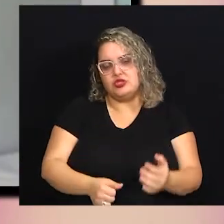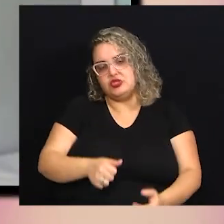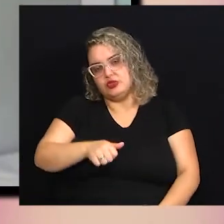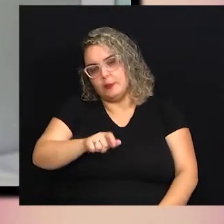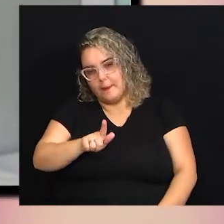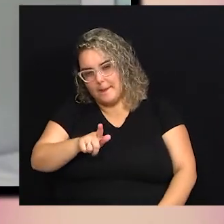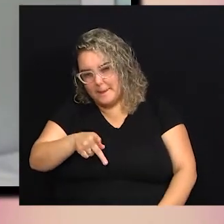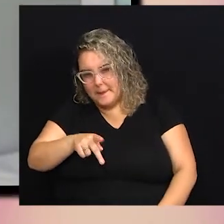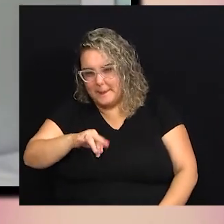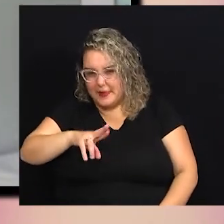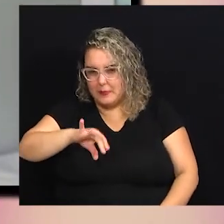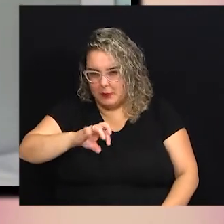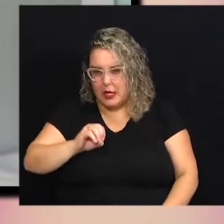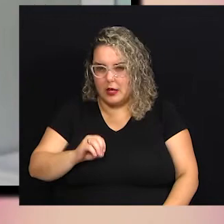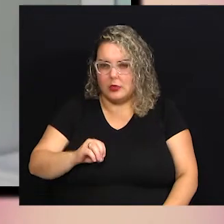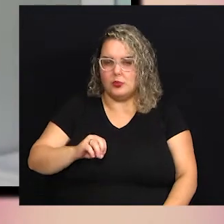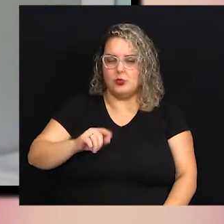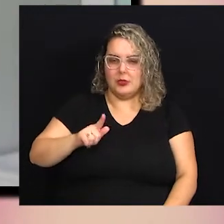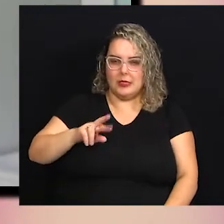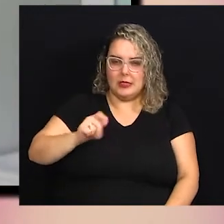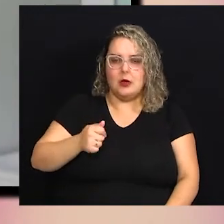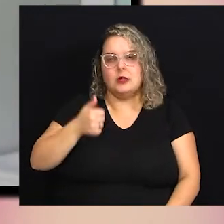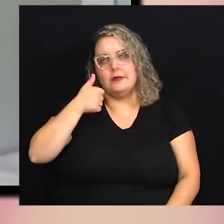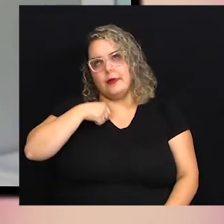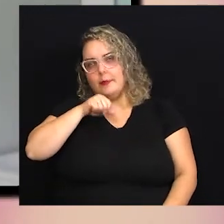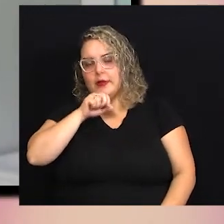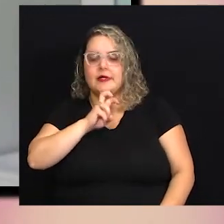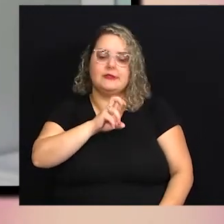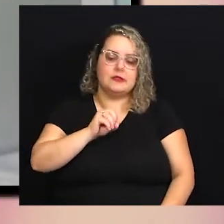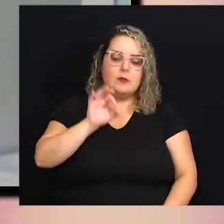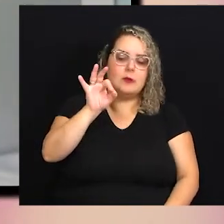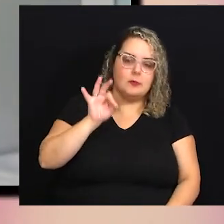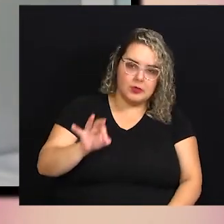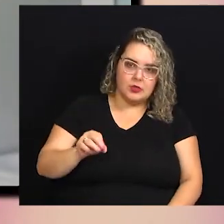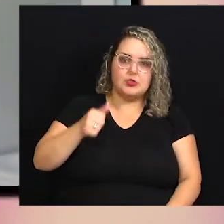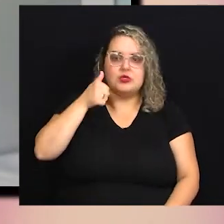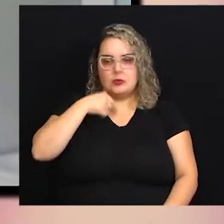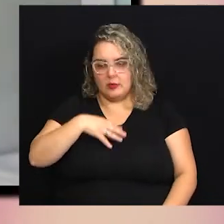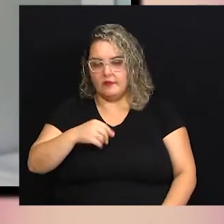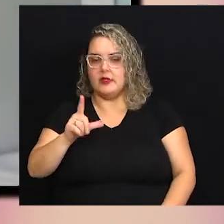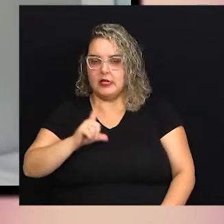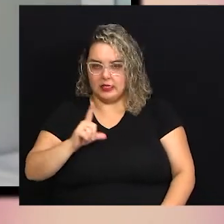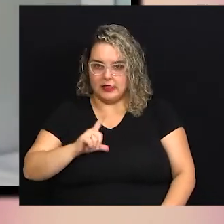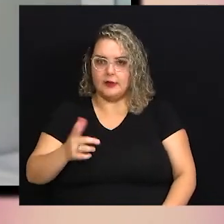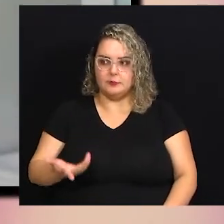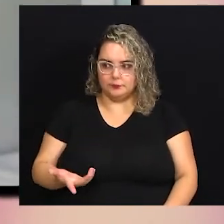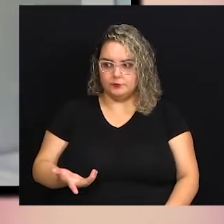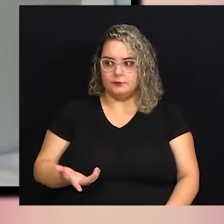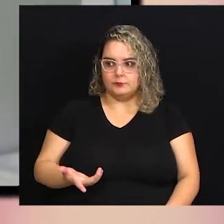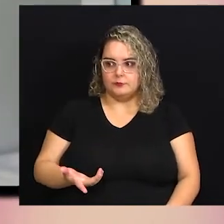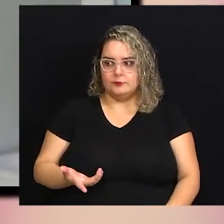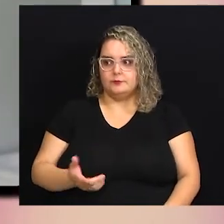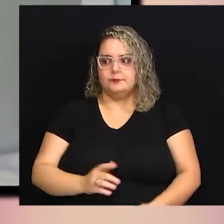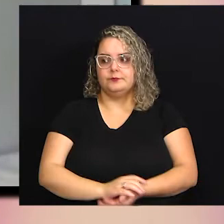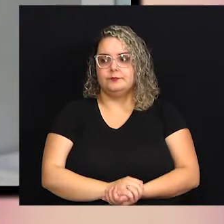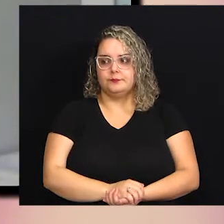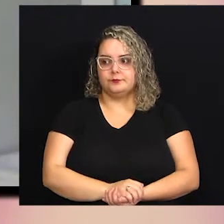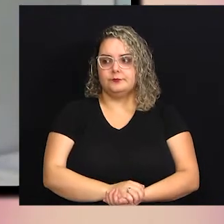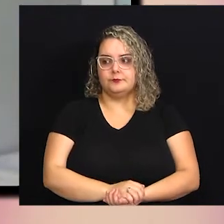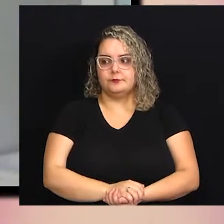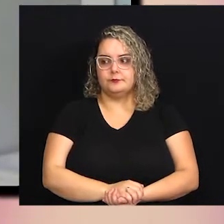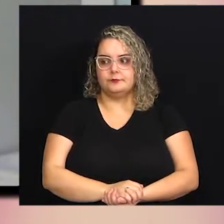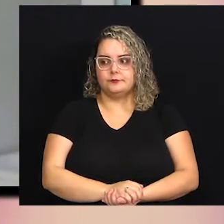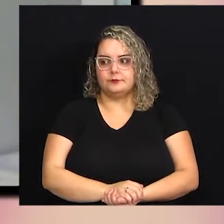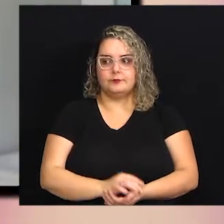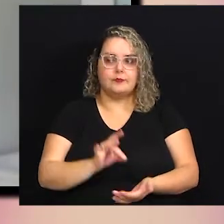primeiro grau, então chega a 50%. Então, se a mãe teve, é 50% as chances de uma filha ter, né? A